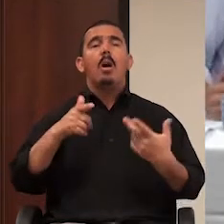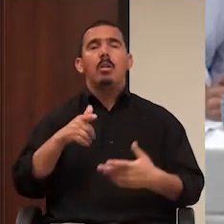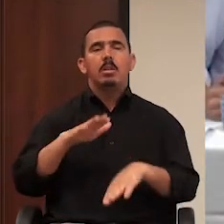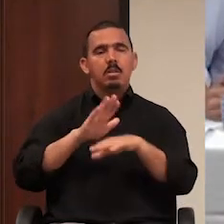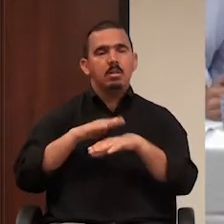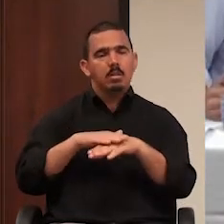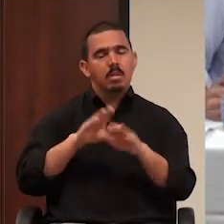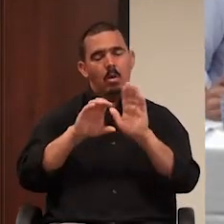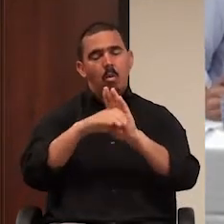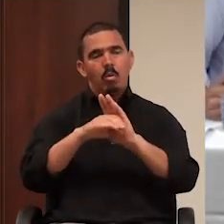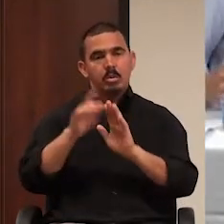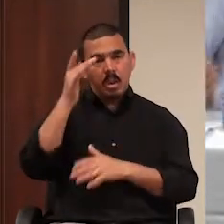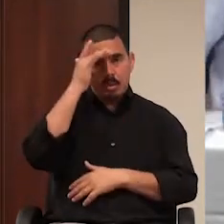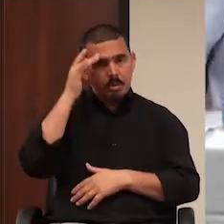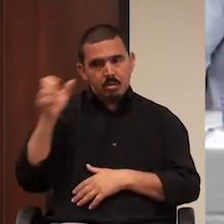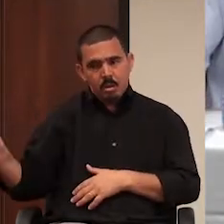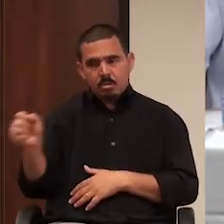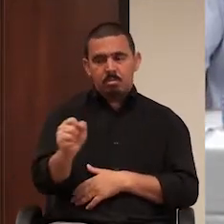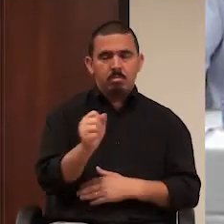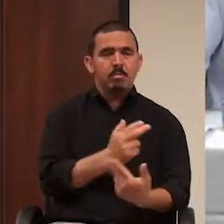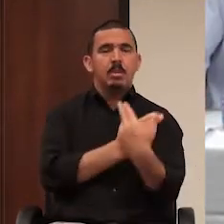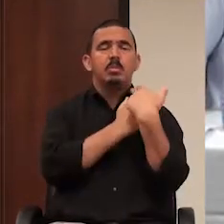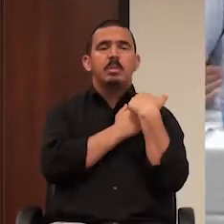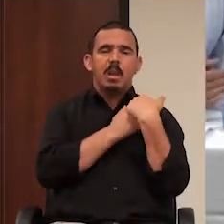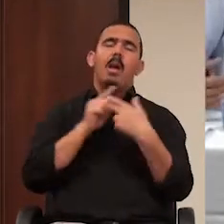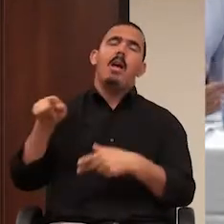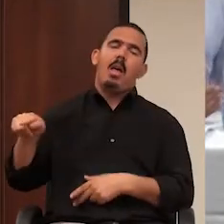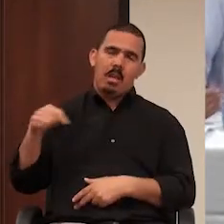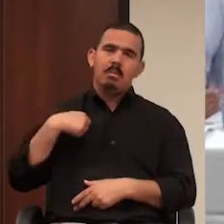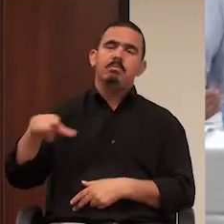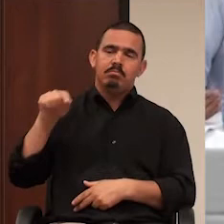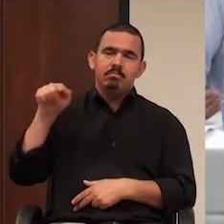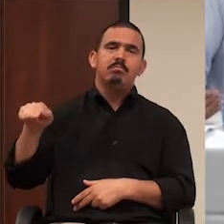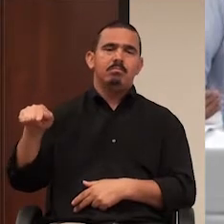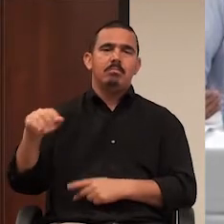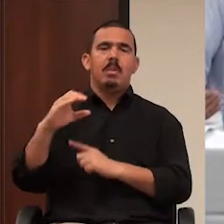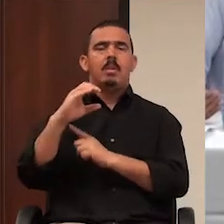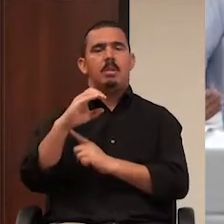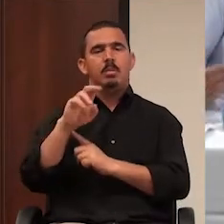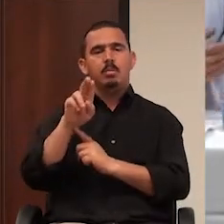aí eu escolho esse conceito, que revela melhor o drama da pessoa. Curatela era o quê?